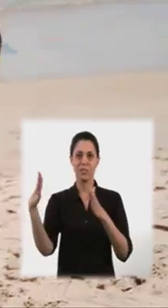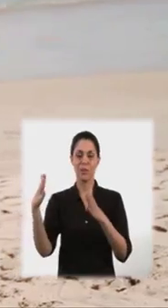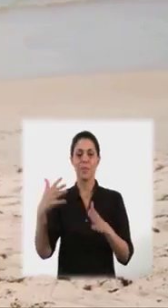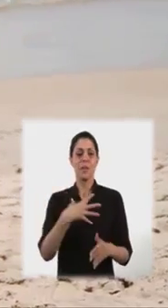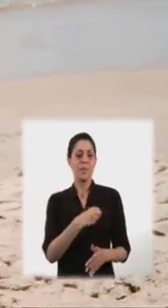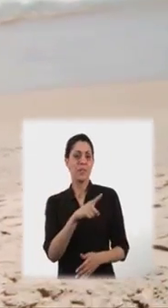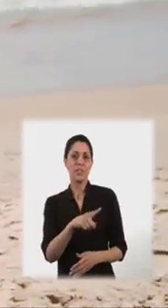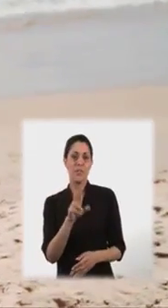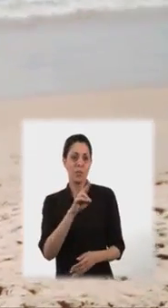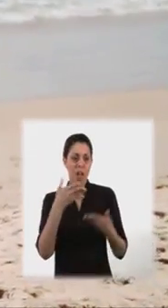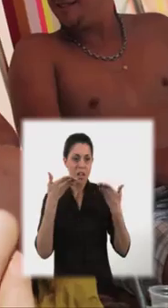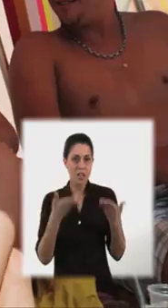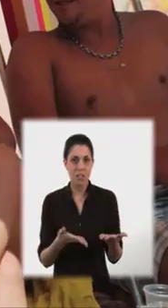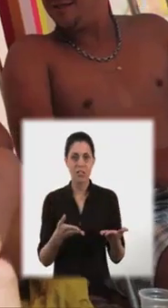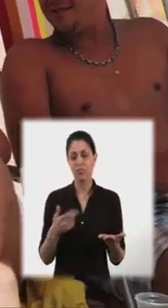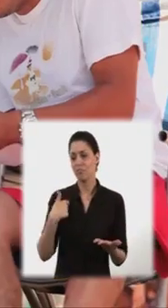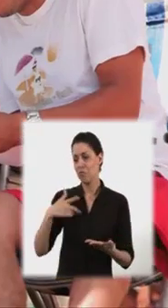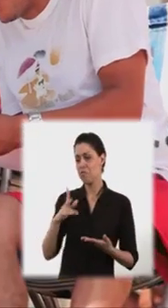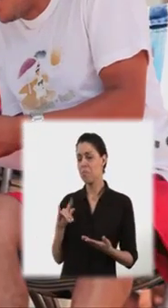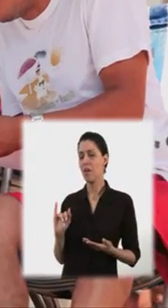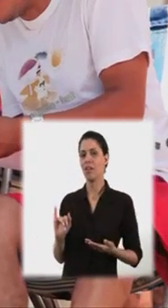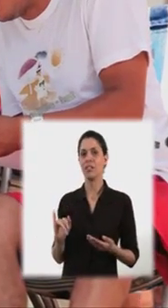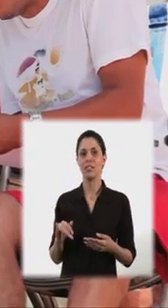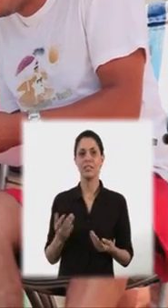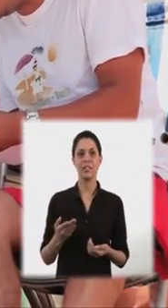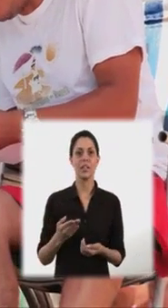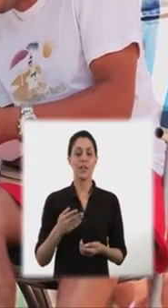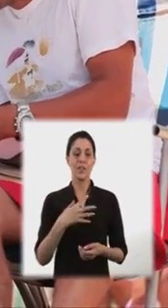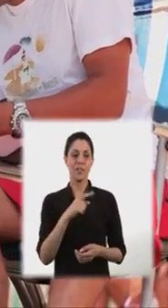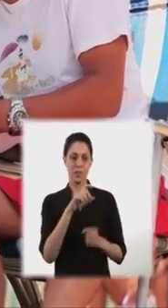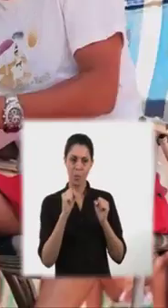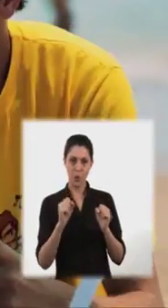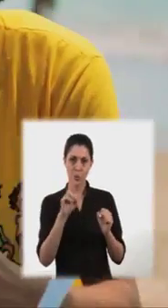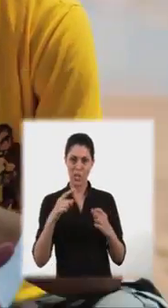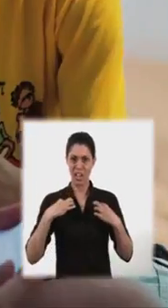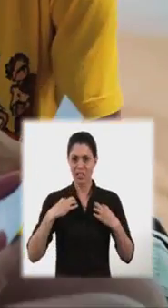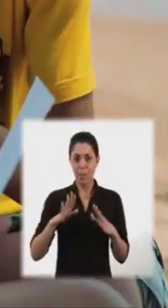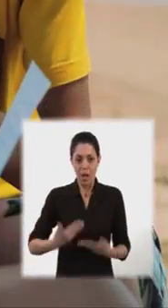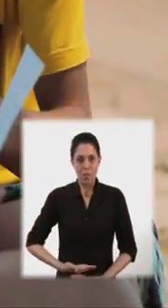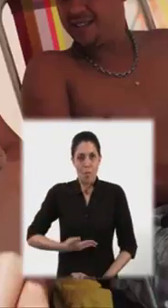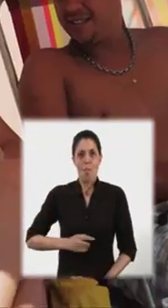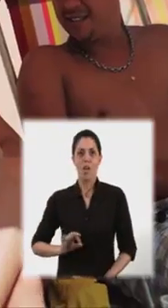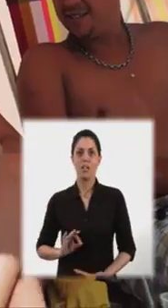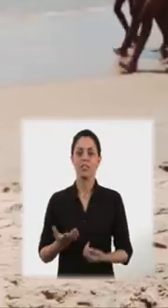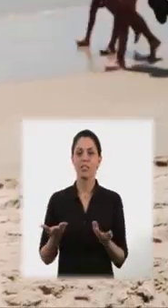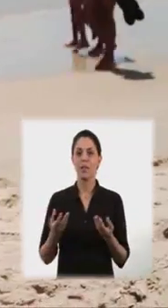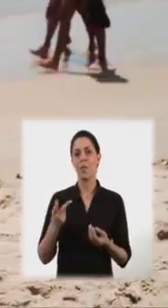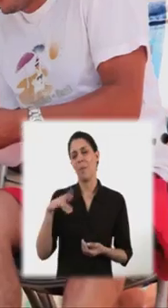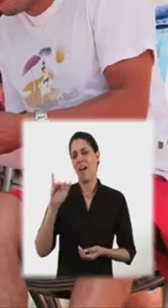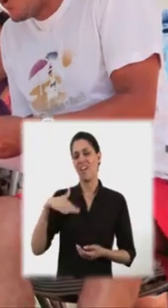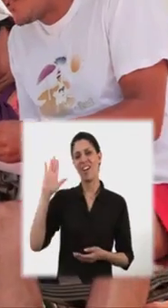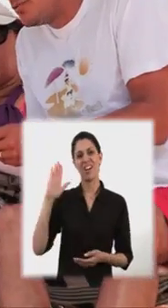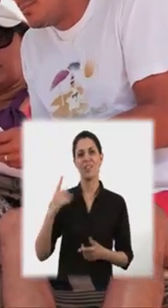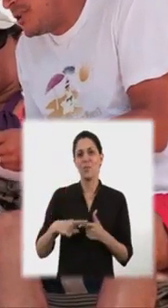Minha filha, você vai usar isso? Vou, pai. Minha filha, você vai usar isso? Mas aparece um umbigo, isso. Ô,